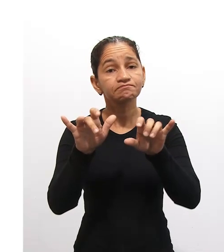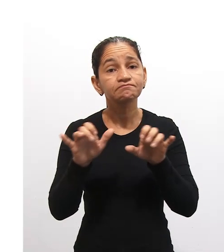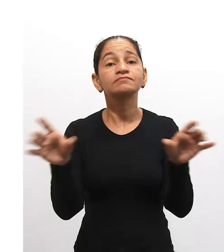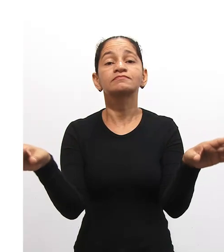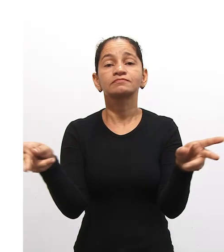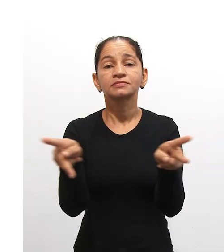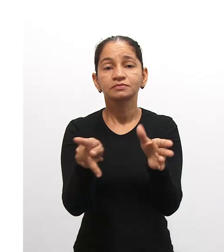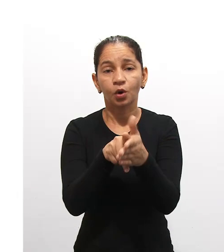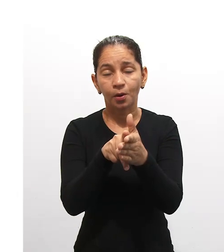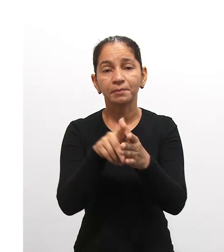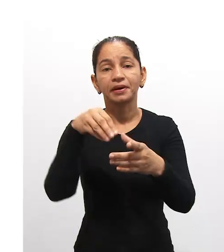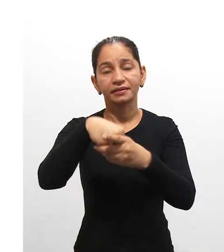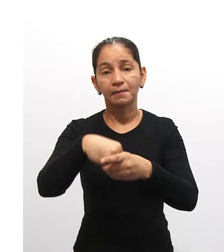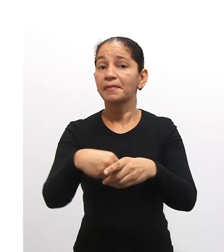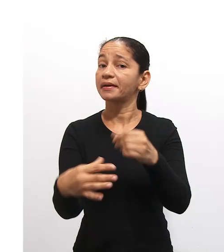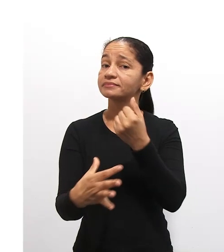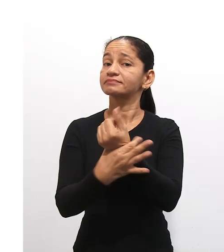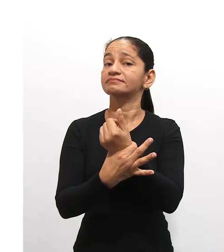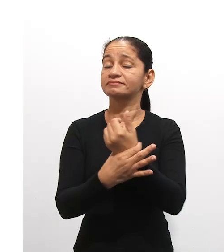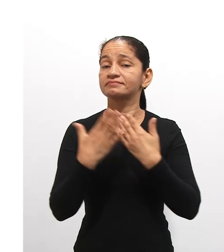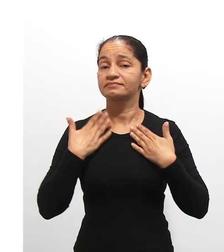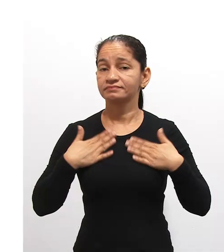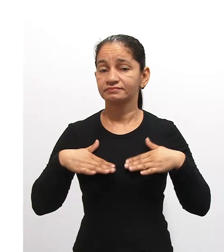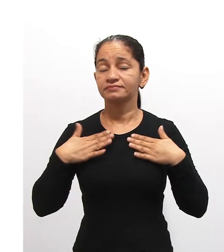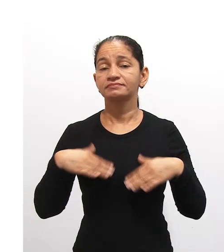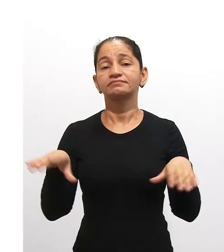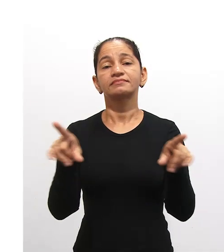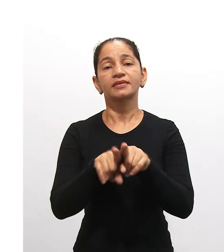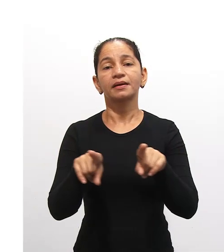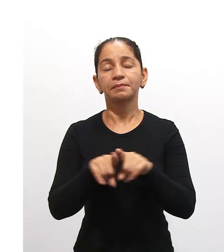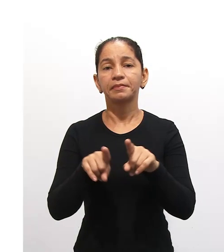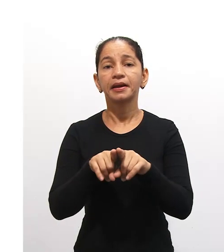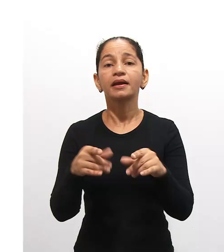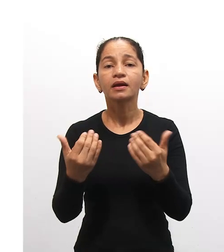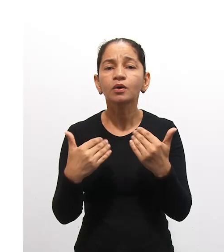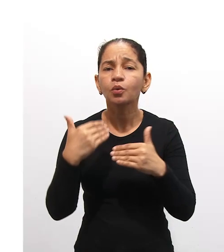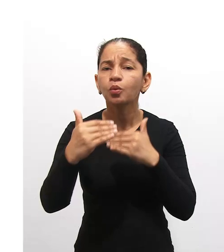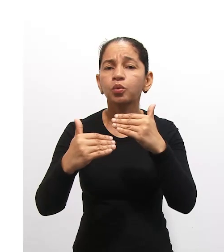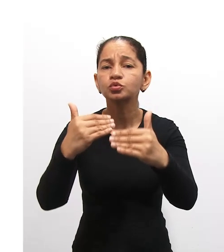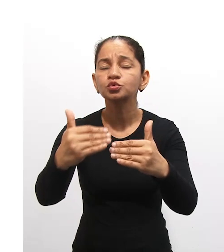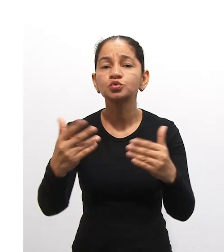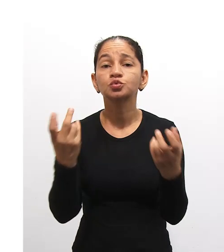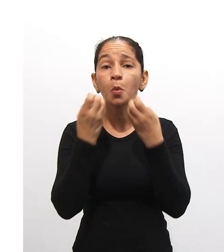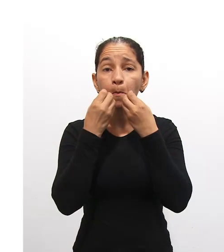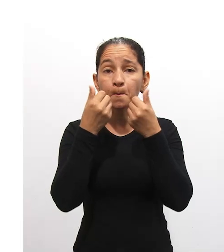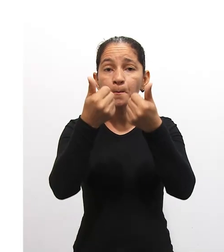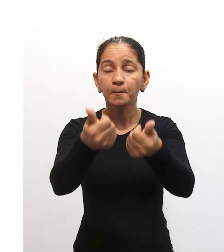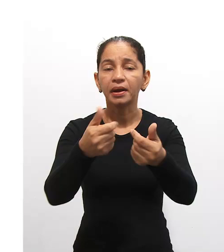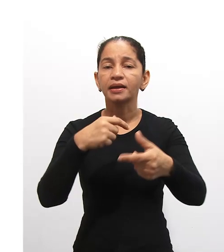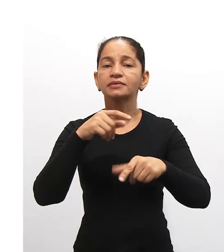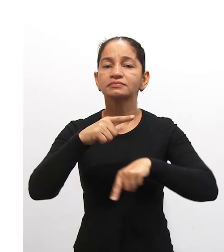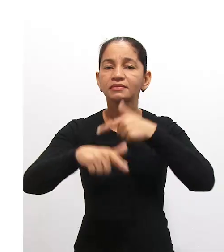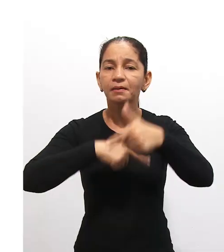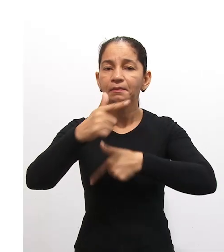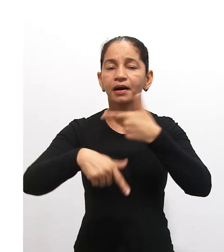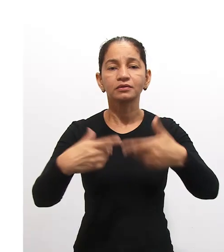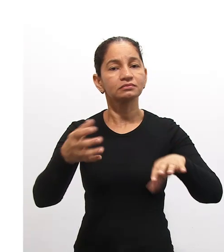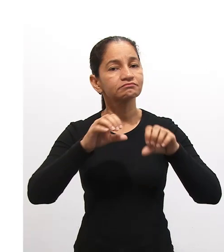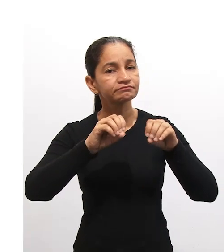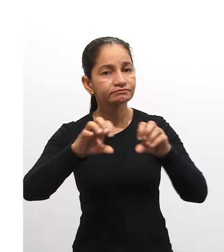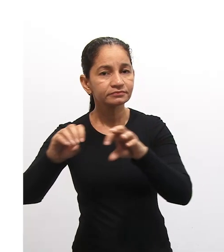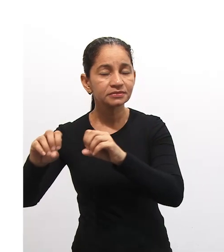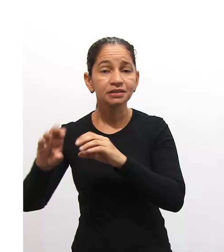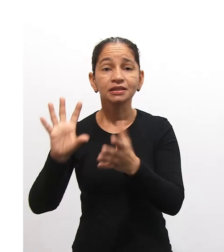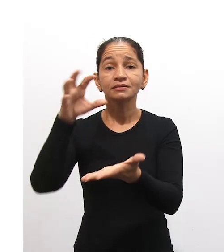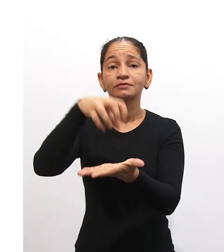cultura sólida promove coesão, identidade e sustentabilidade nos processos educacionais, tornando-se um